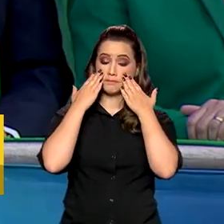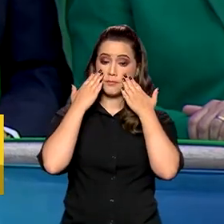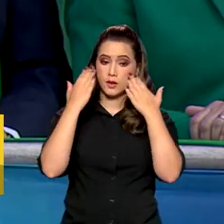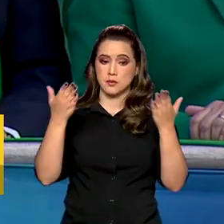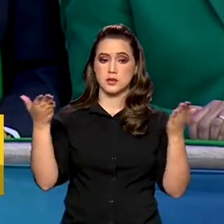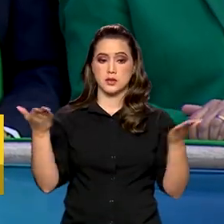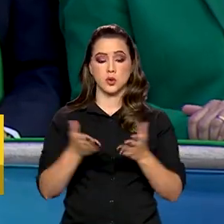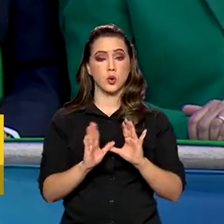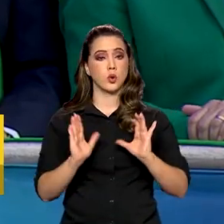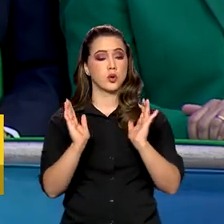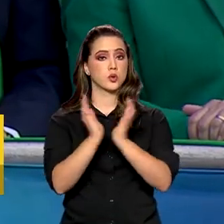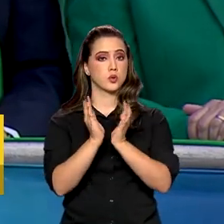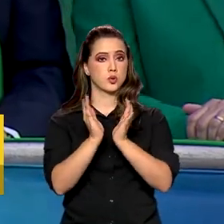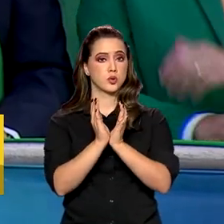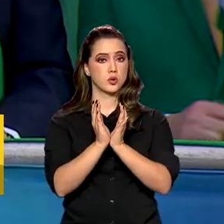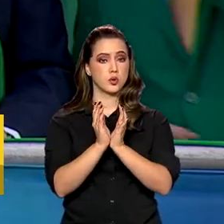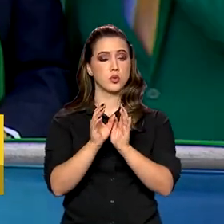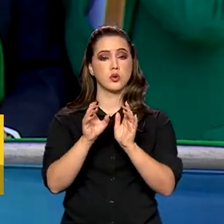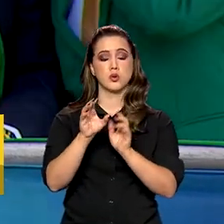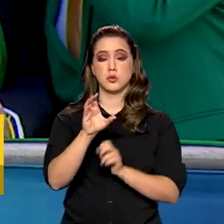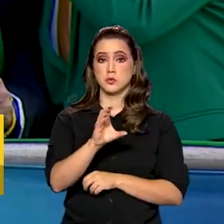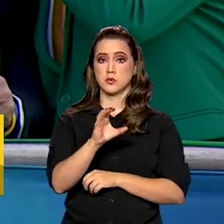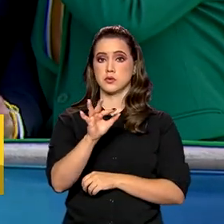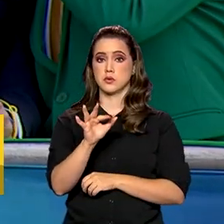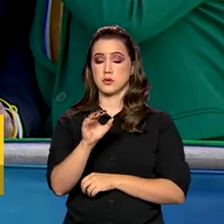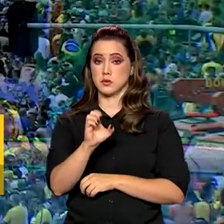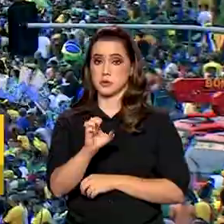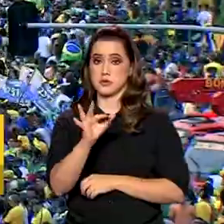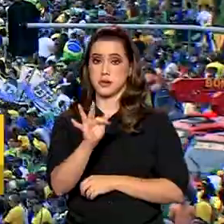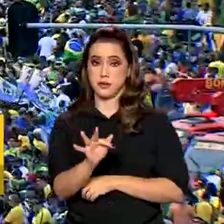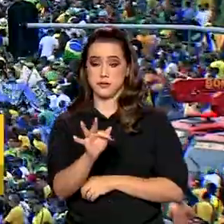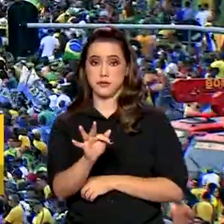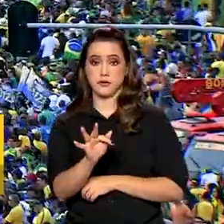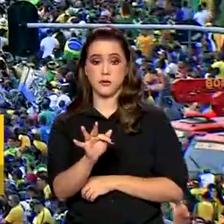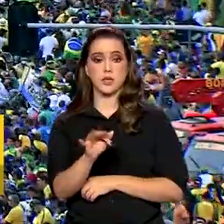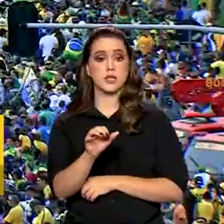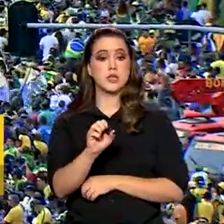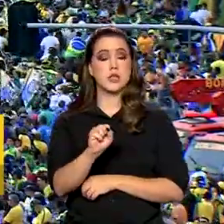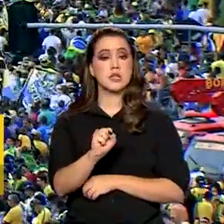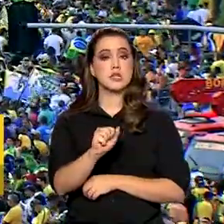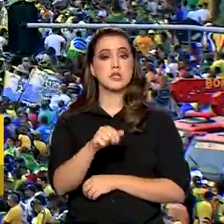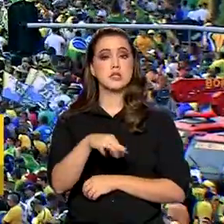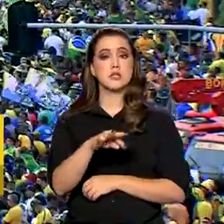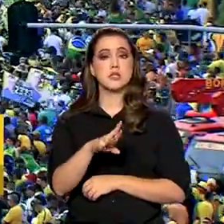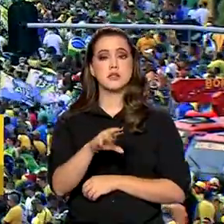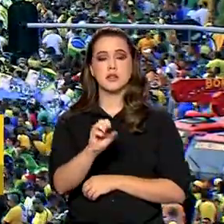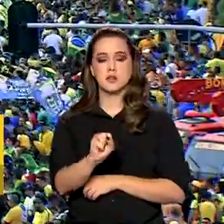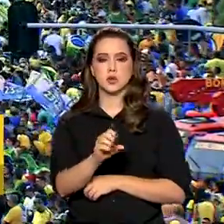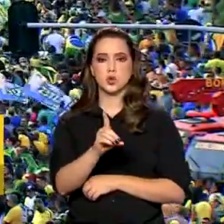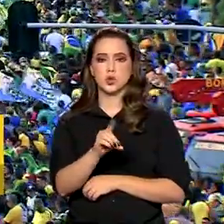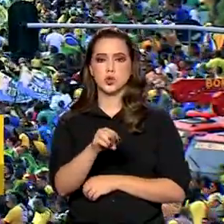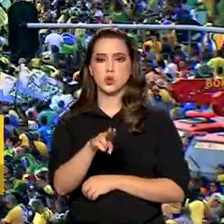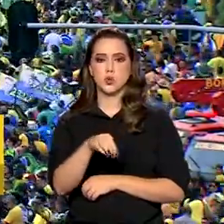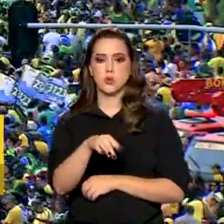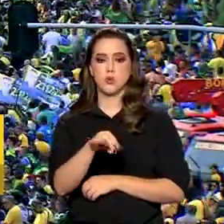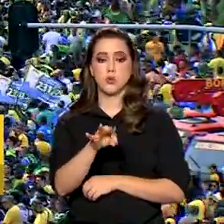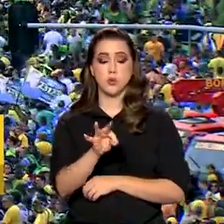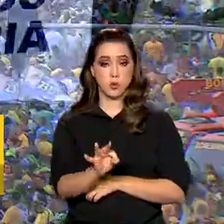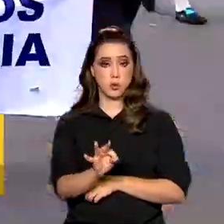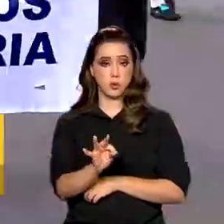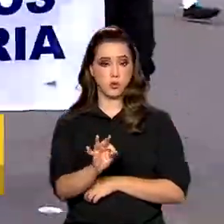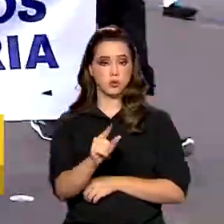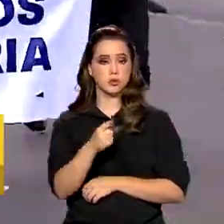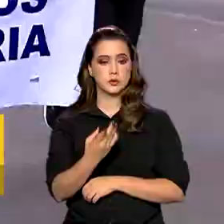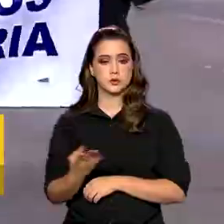Os integrantes do Centro de Ensino Fundamental Santos Dumont. Levando o banner estão os estudantes Raíssa Santos,